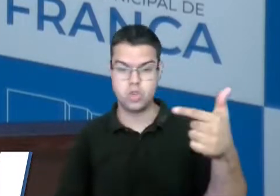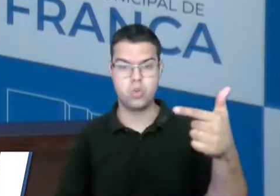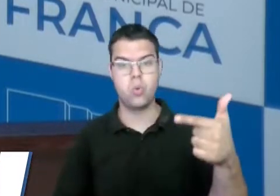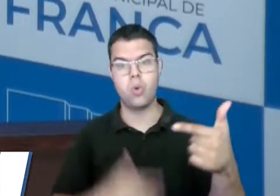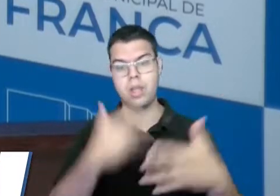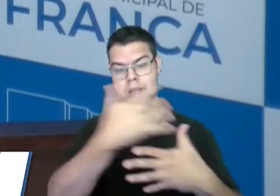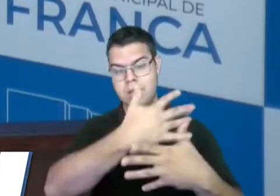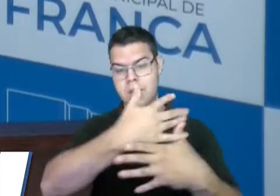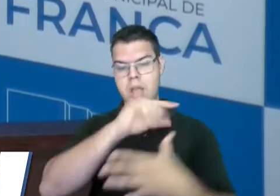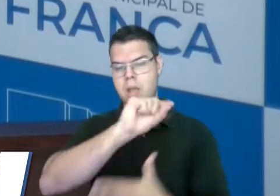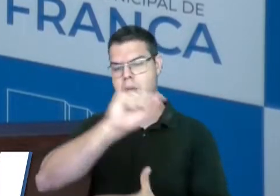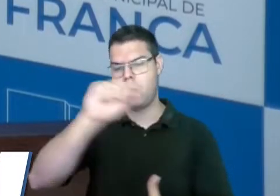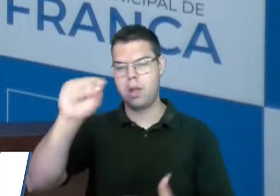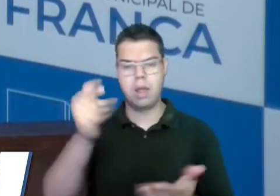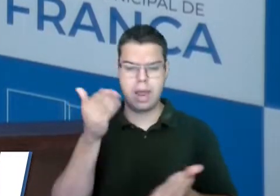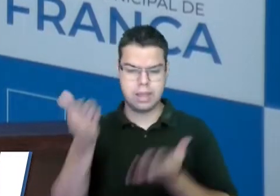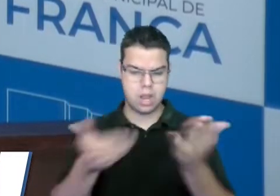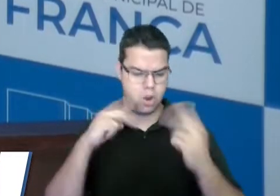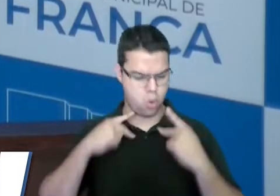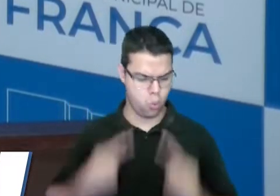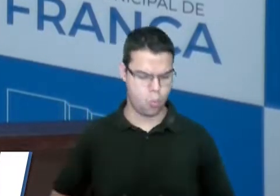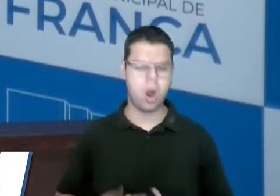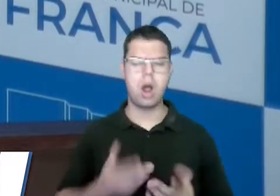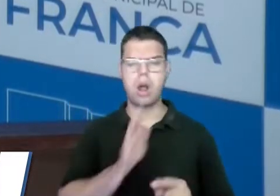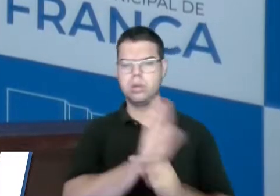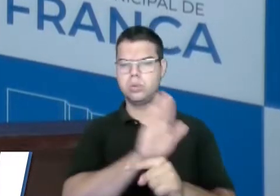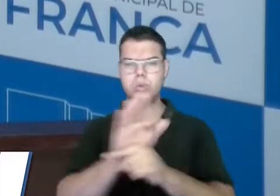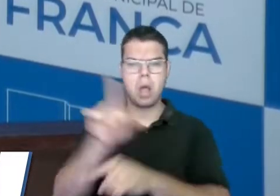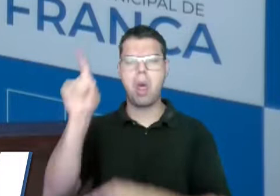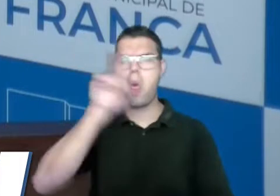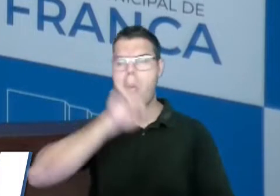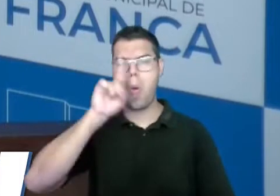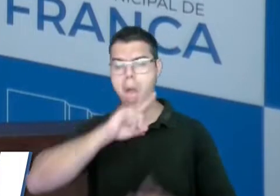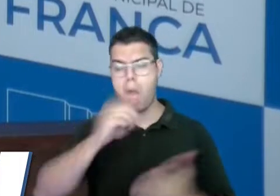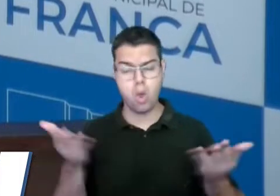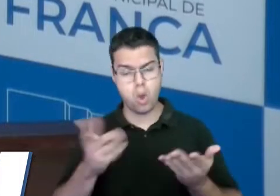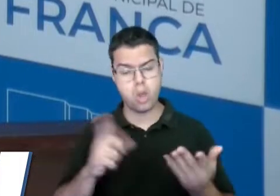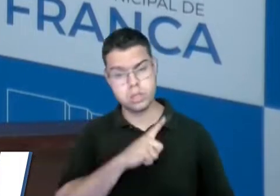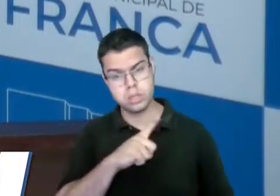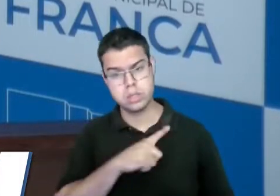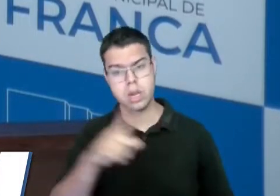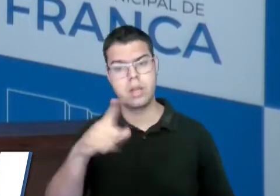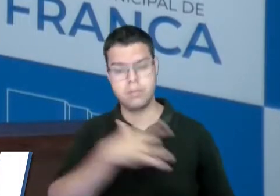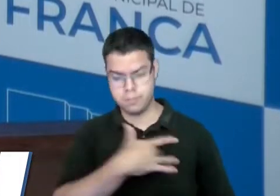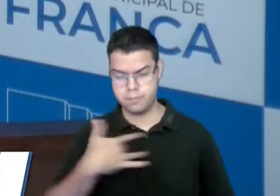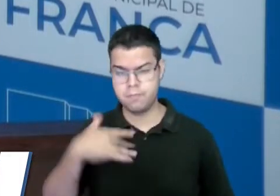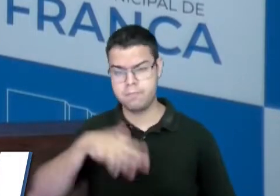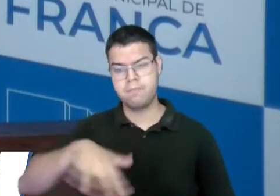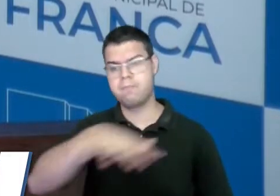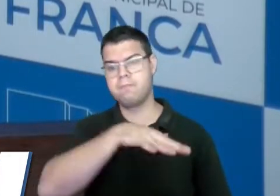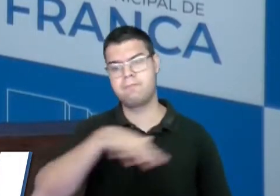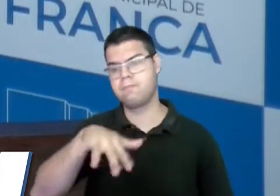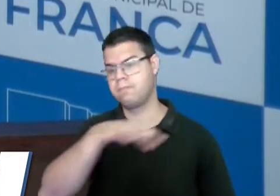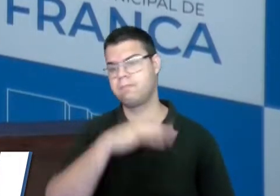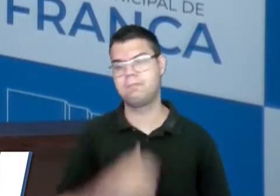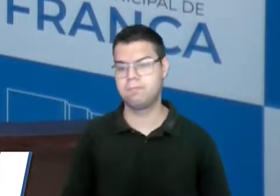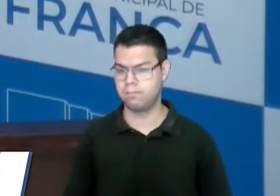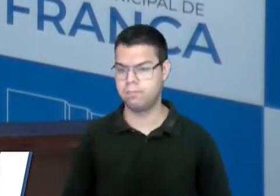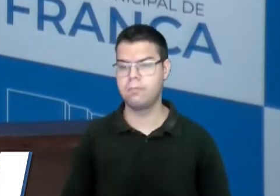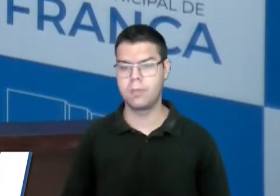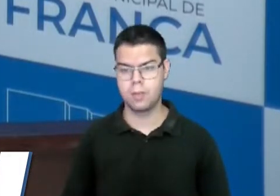mais humanizado, para suprir o déficit que existe hoje na nossa saúde. Vendo essa